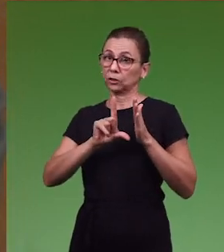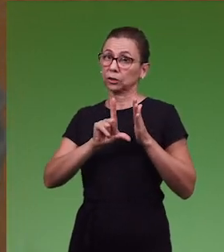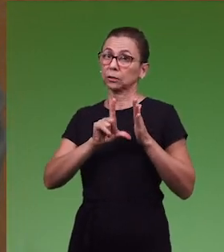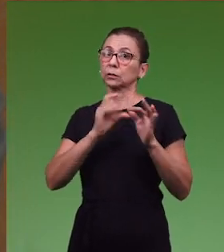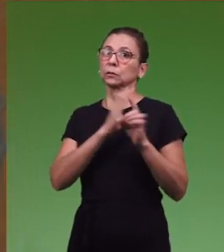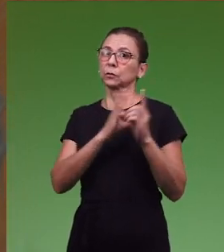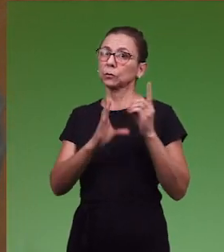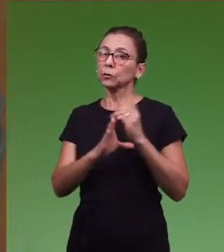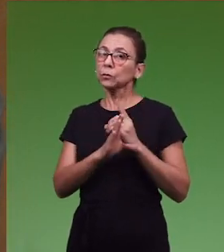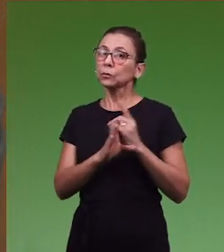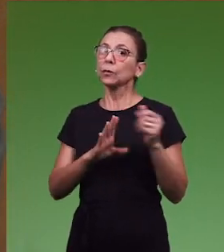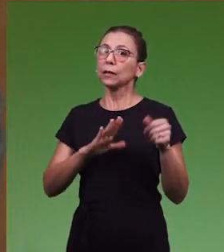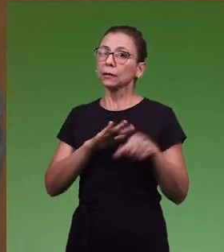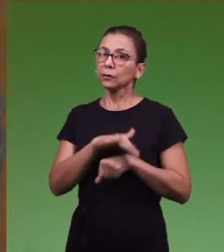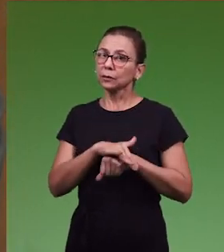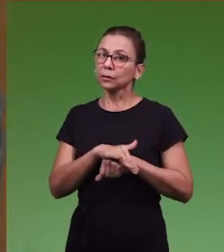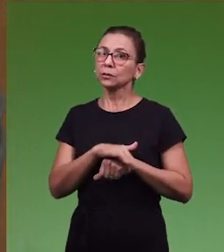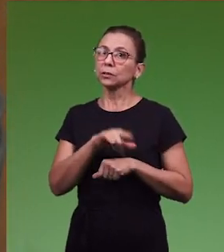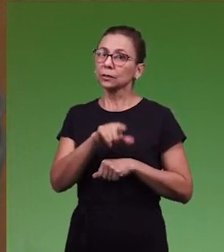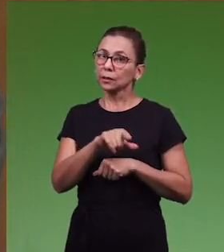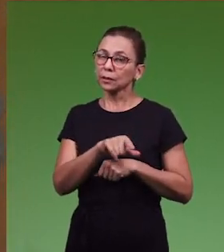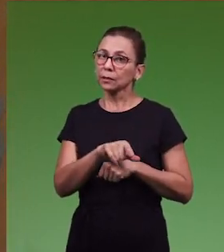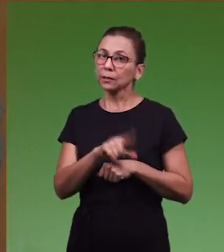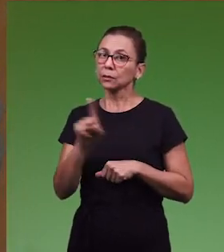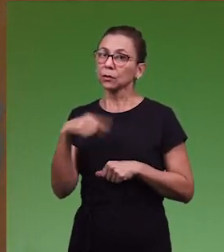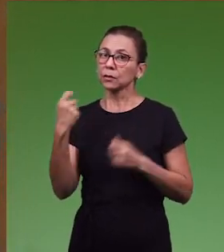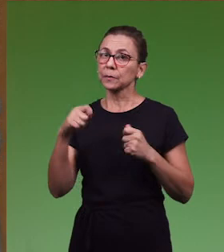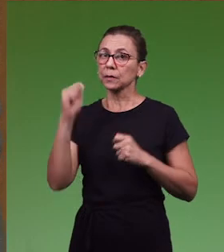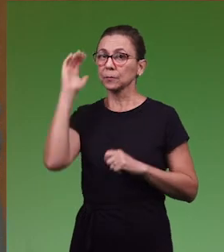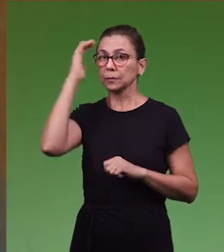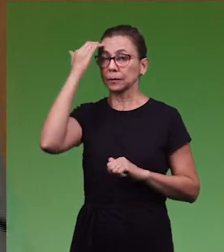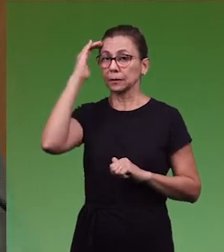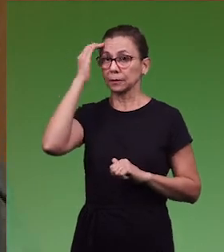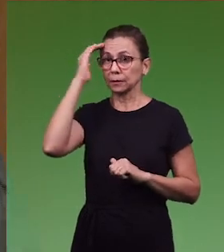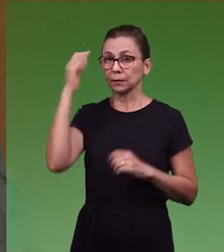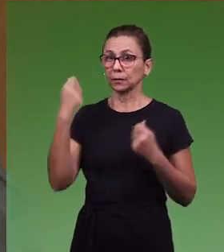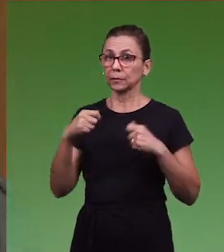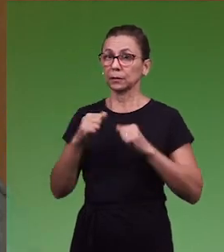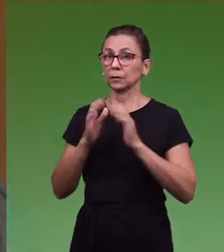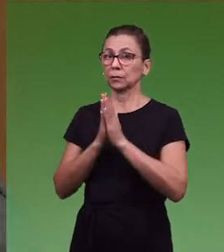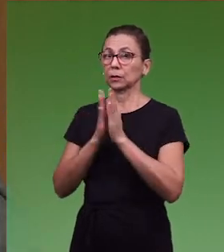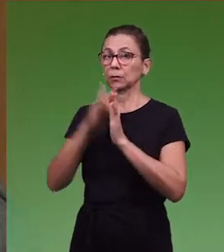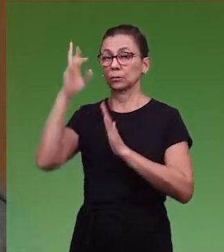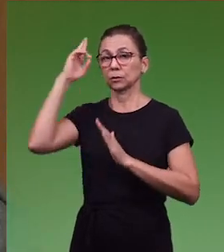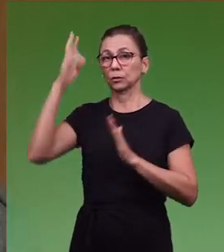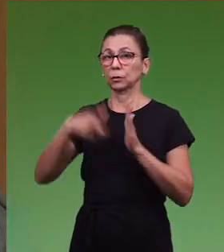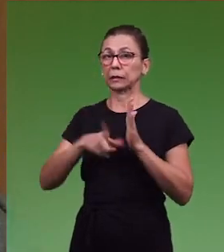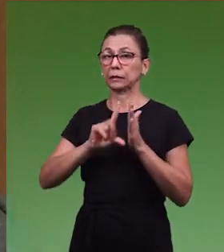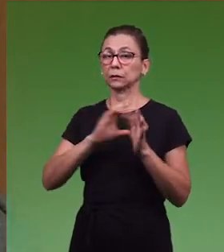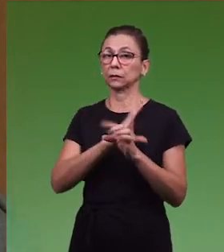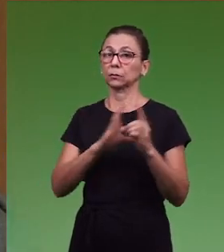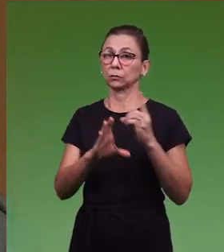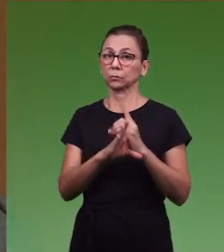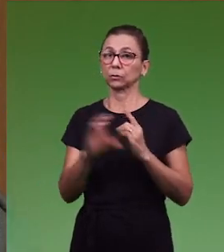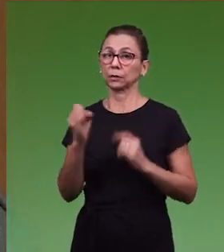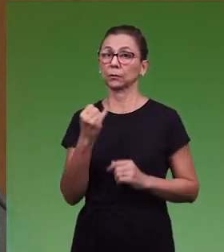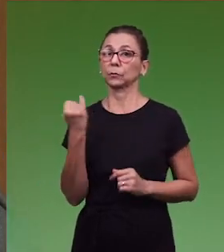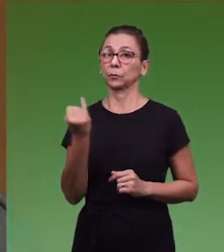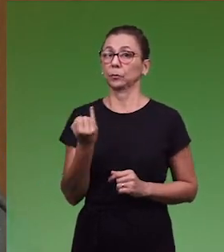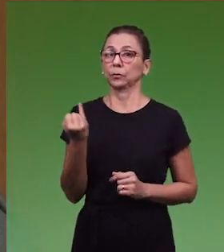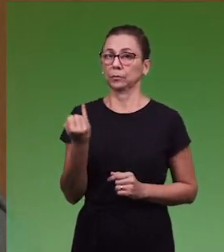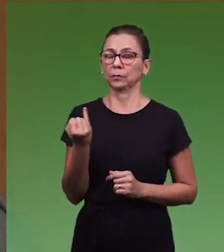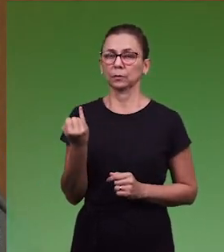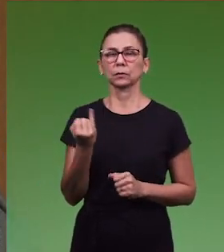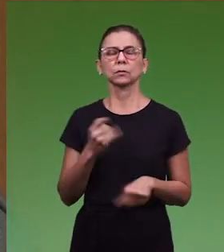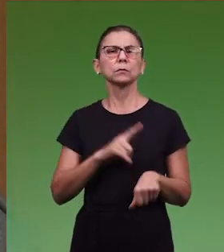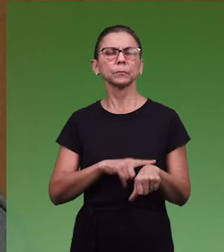que ela precisa buscar o Senhor em favor do culto, porque Isso é importante entender, que o momento